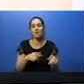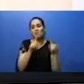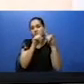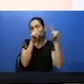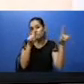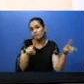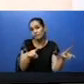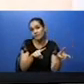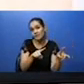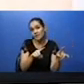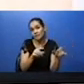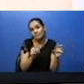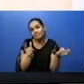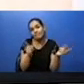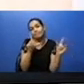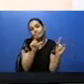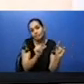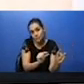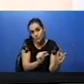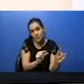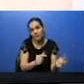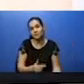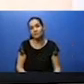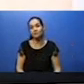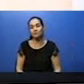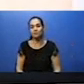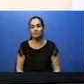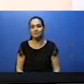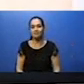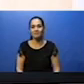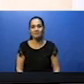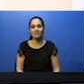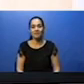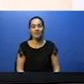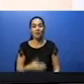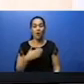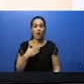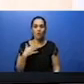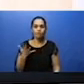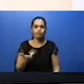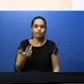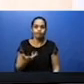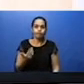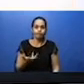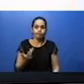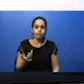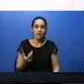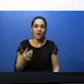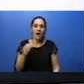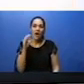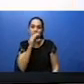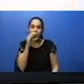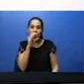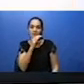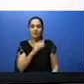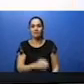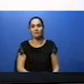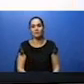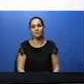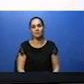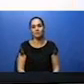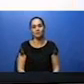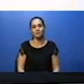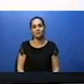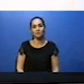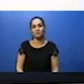inteiro. Então, aumentando a superfície de contato, eu acelero, né, a velocidade aí da reação química. Aqui